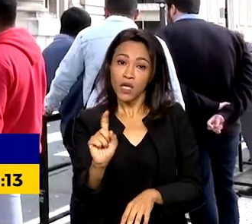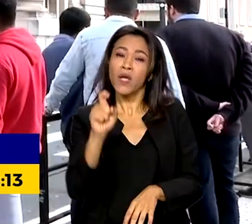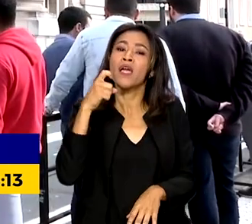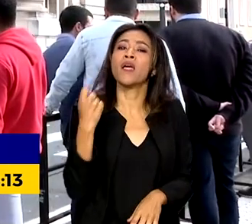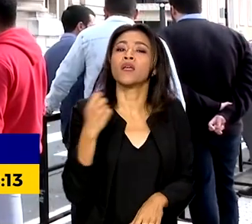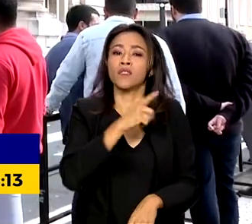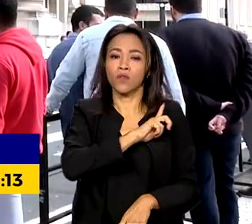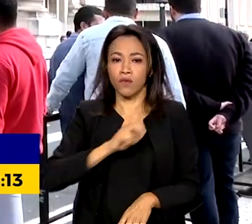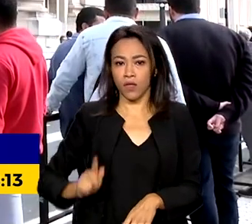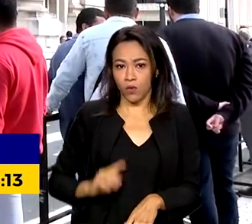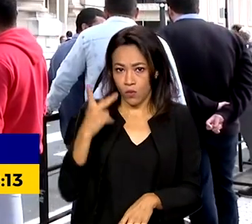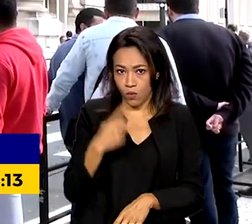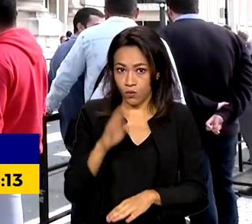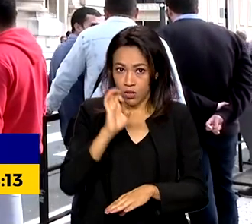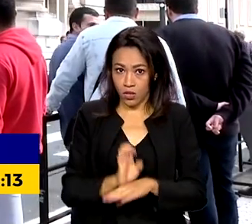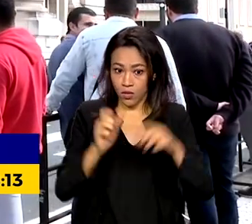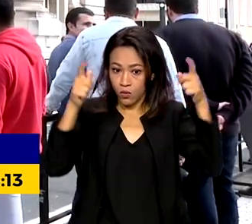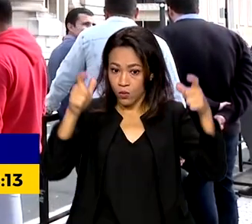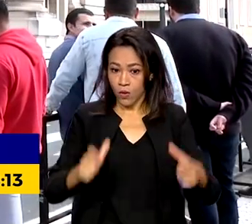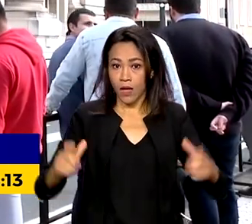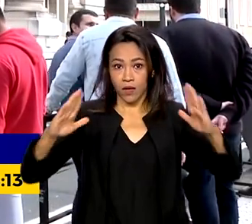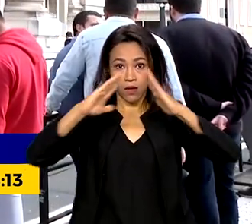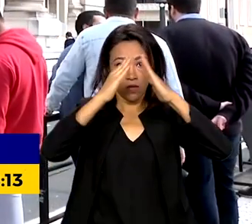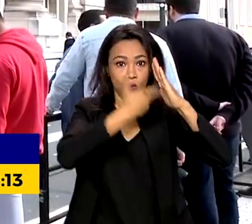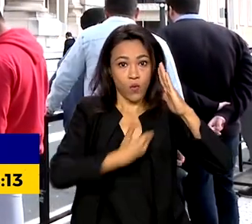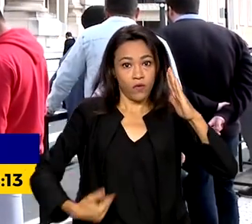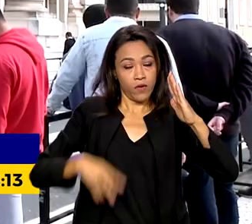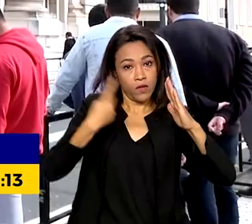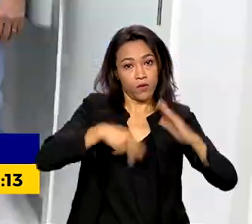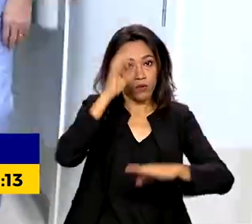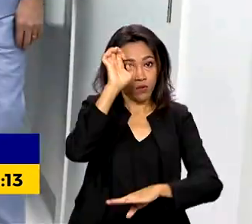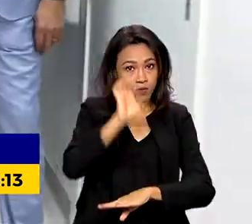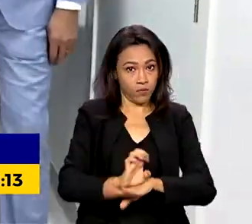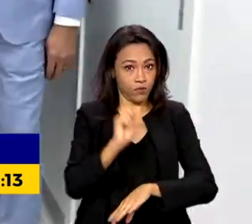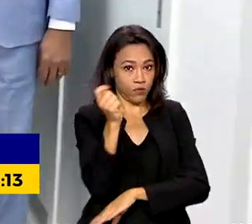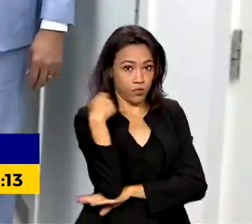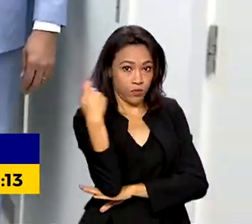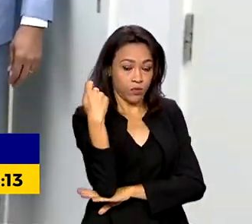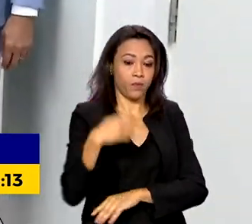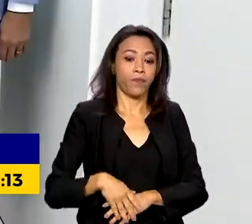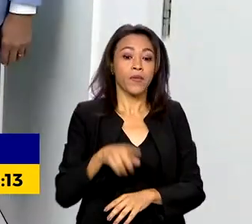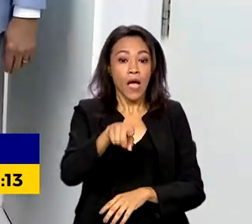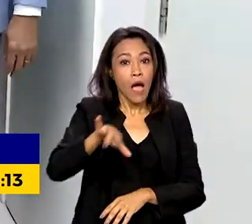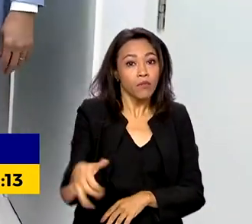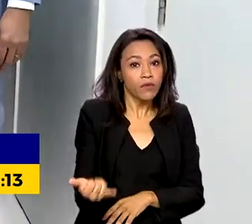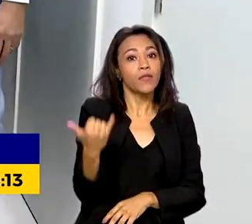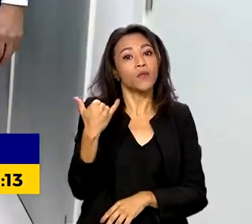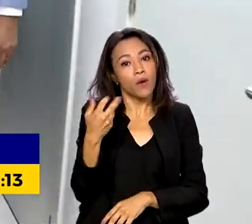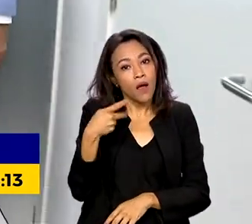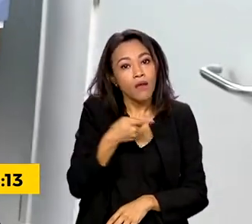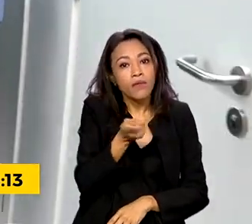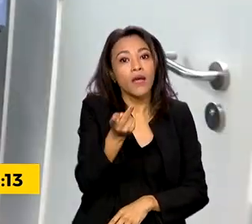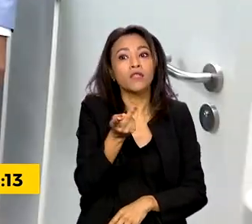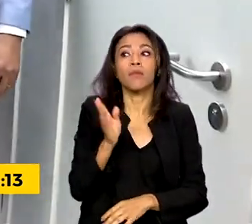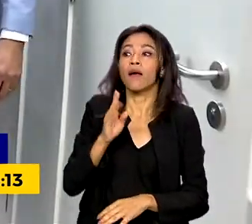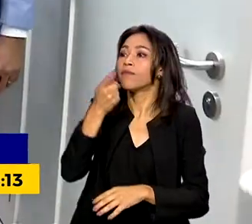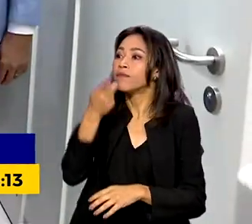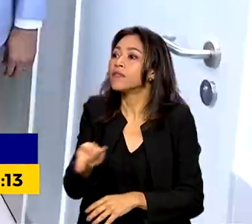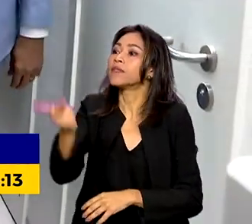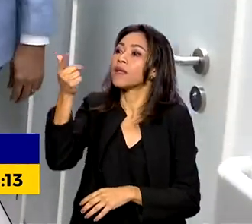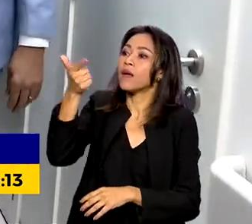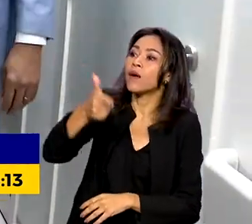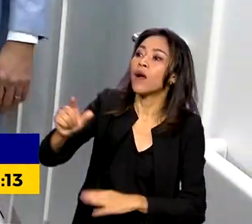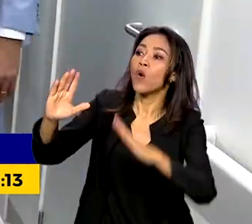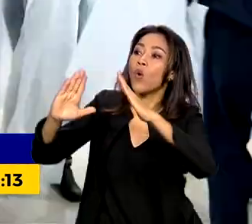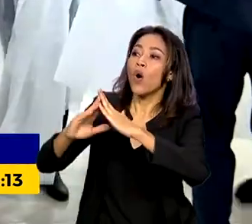no Palácio Piratini, sede do Poder Executivo Estadual. O presidente aproveitou a viagem para visitar o Hospital de Clínicas